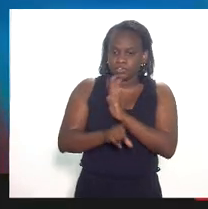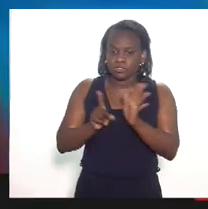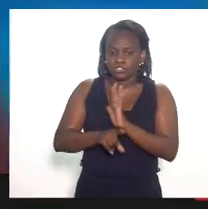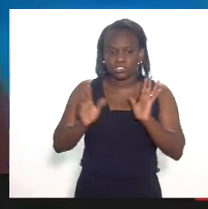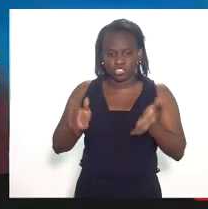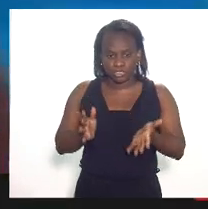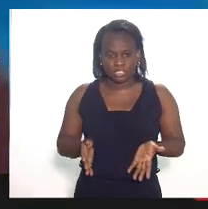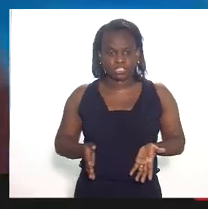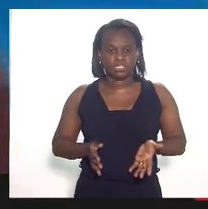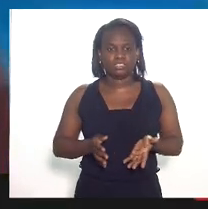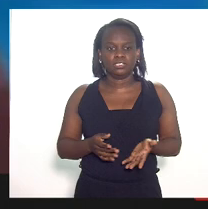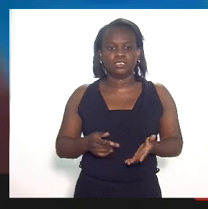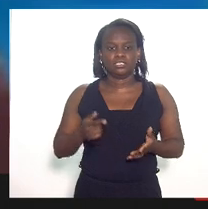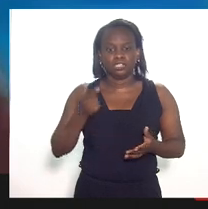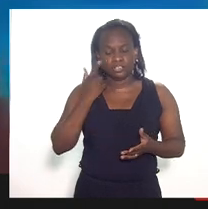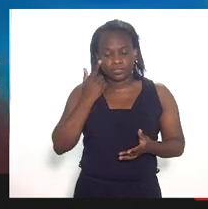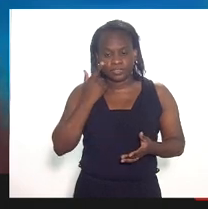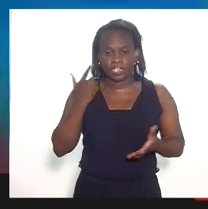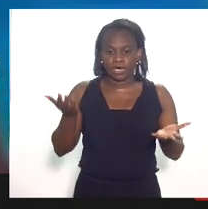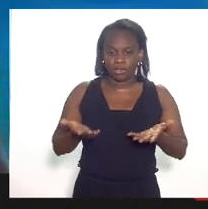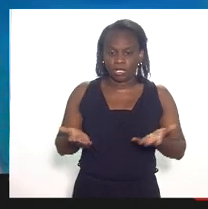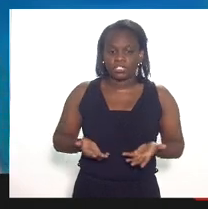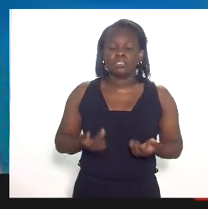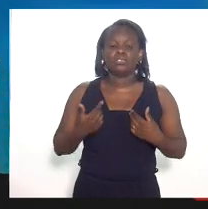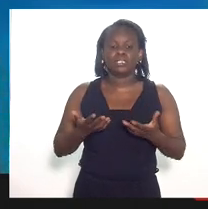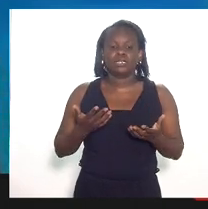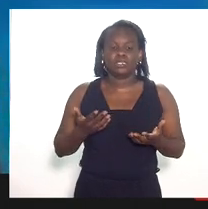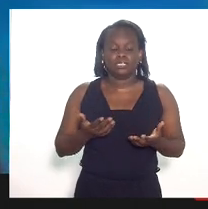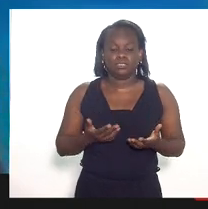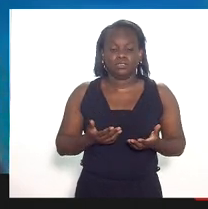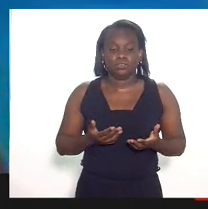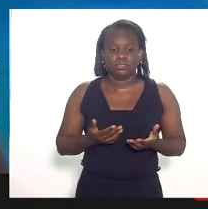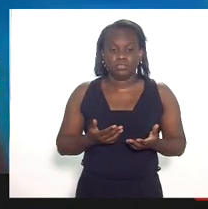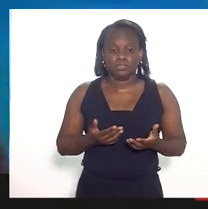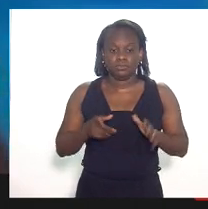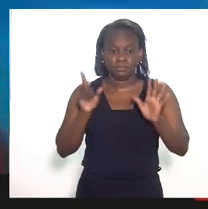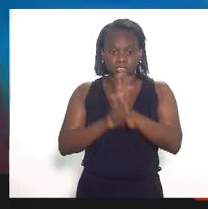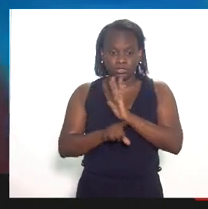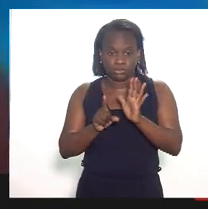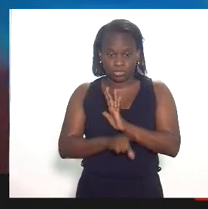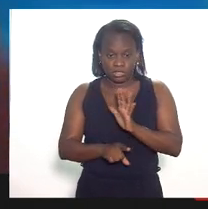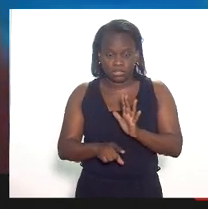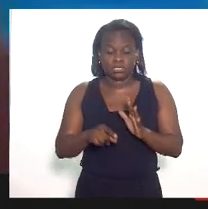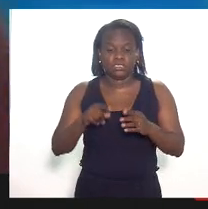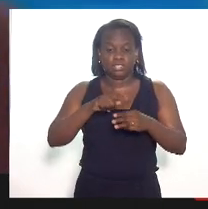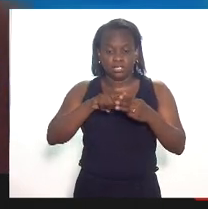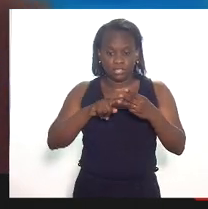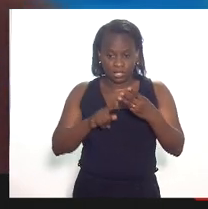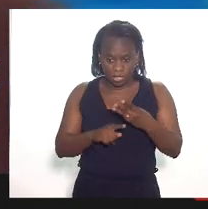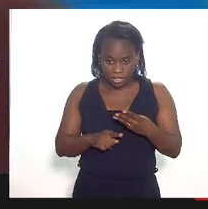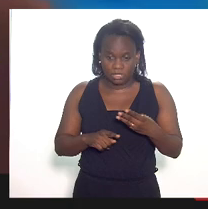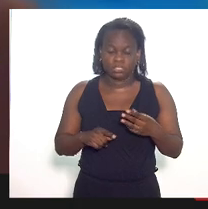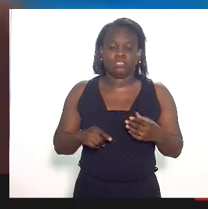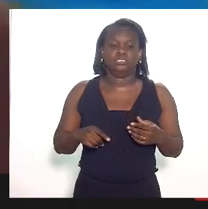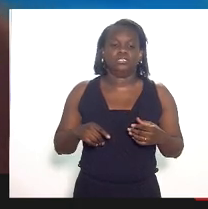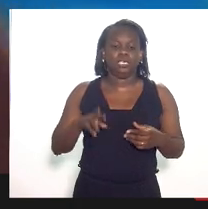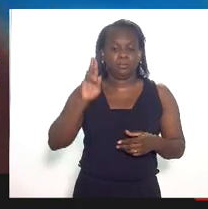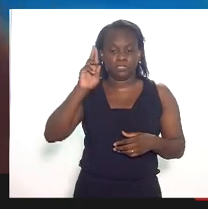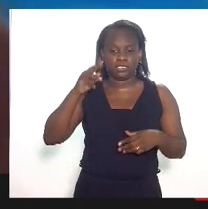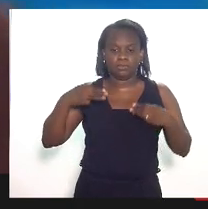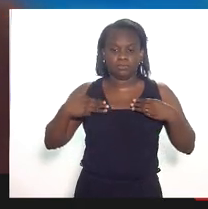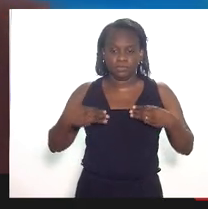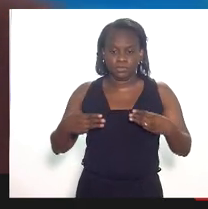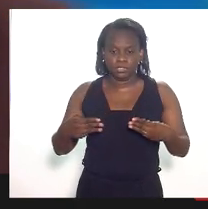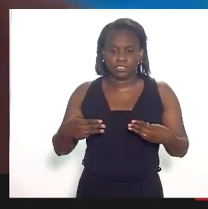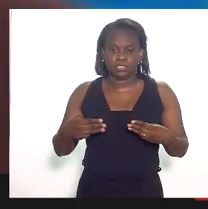teria, estou cortando aqui agora, e eu queria fazer perguntas para os três componentes, para o representante do Ministério da Saúde,